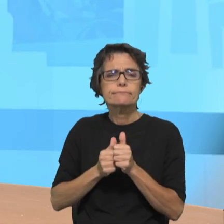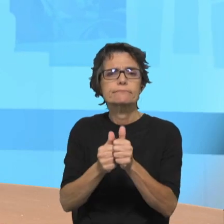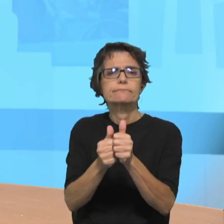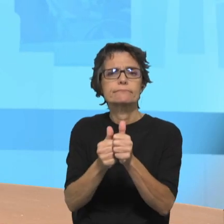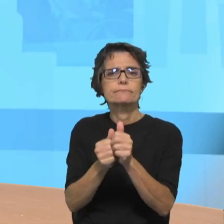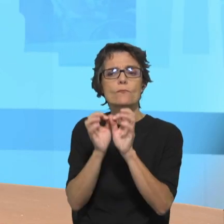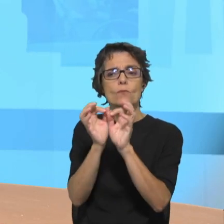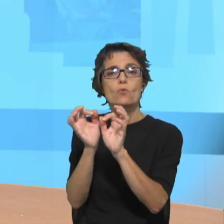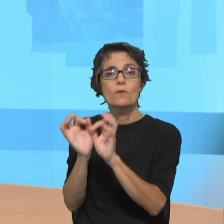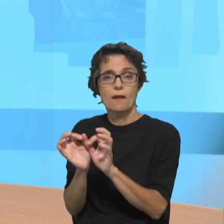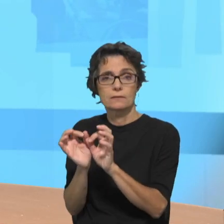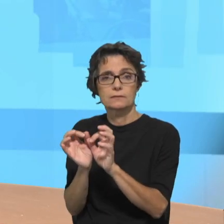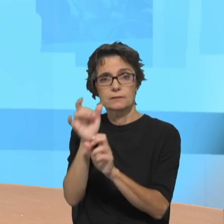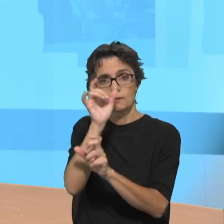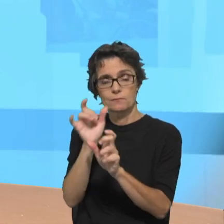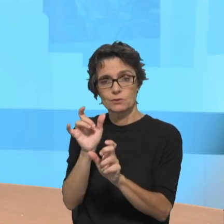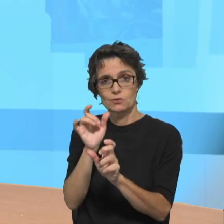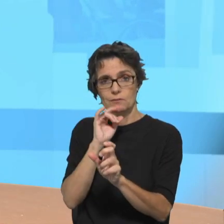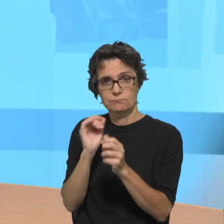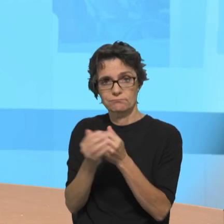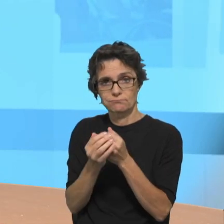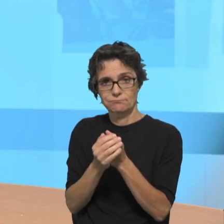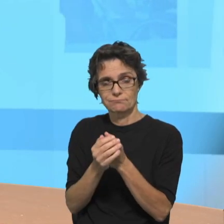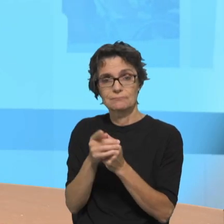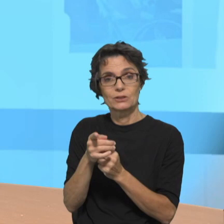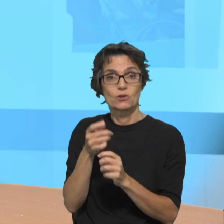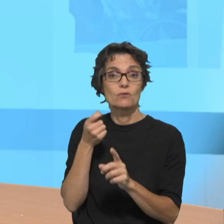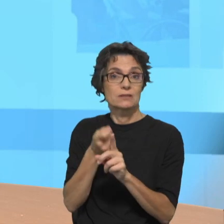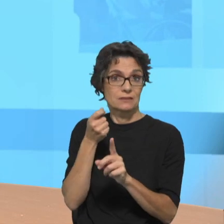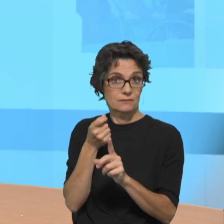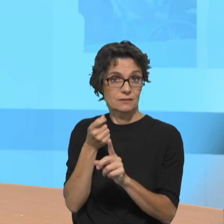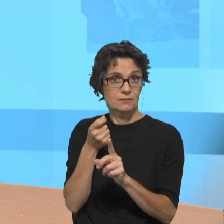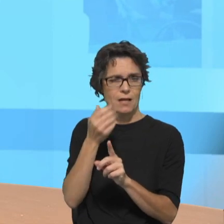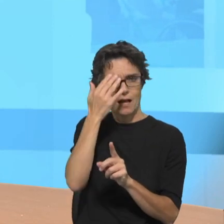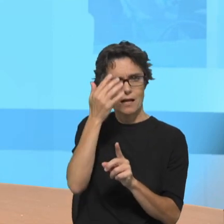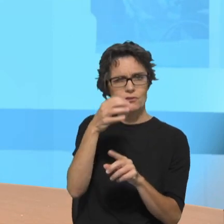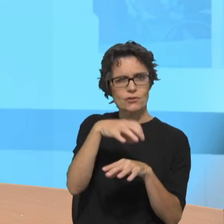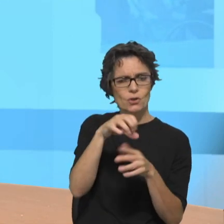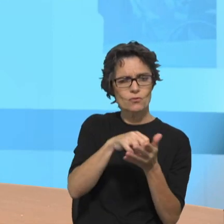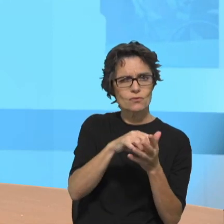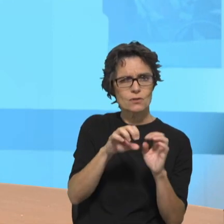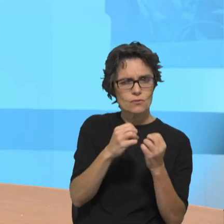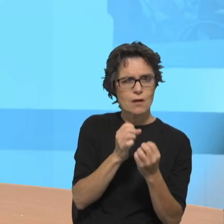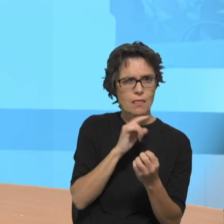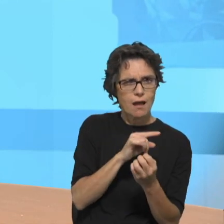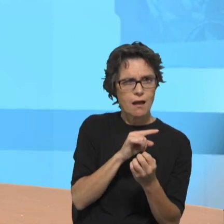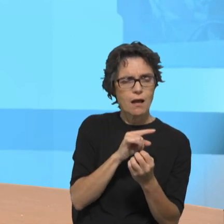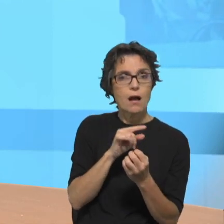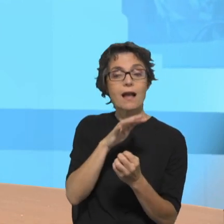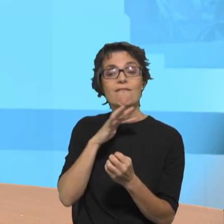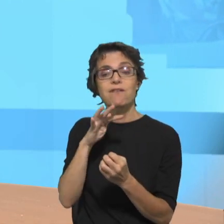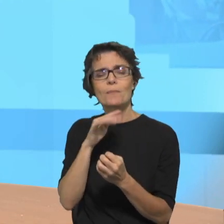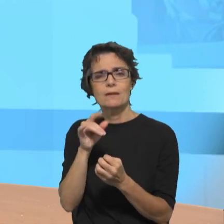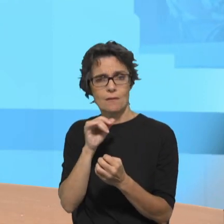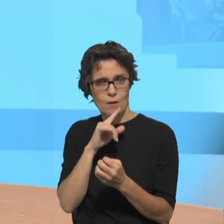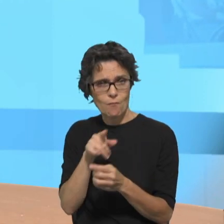idosas. Está aí o desafio que pode ser cumprido, sem dúvida nenhuma, nos centros sociais, mas que pode ser cumprido também em ambiente familiar. E